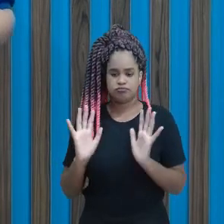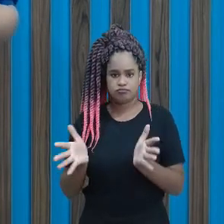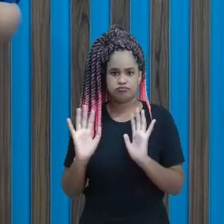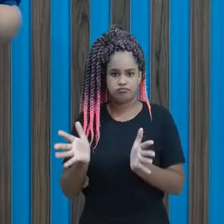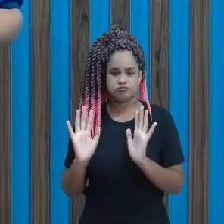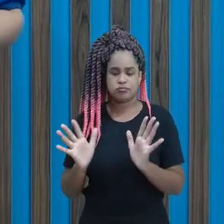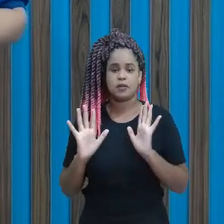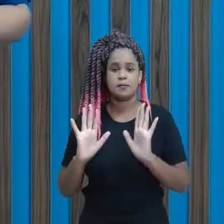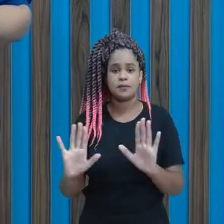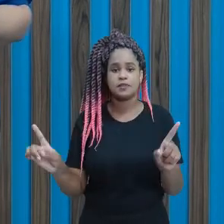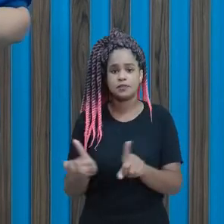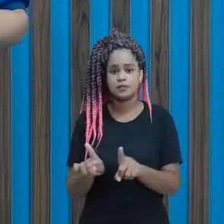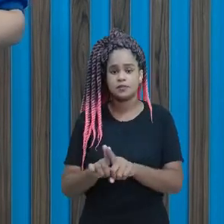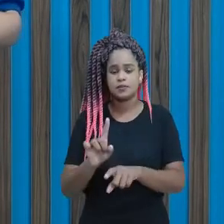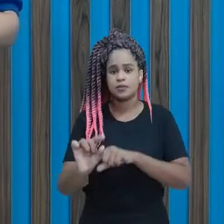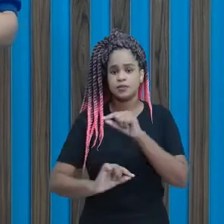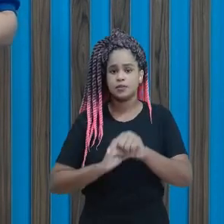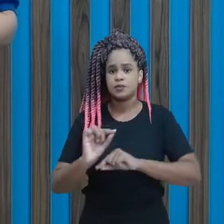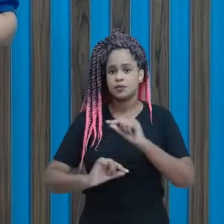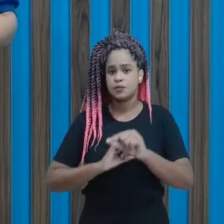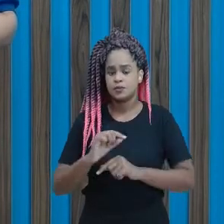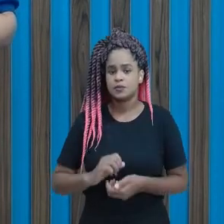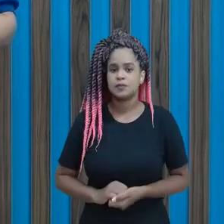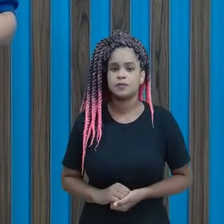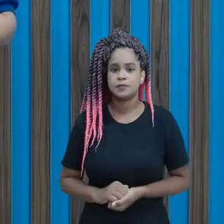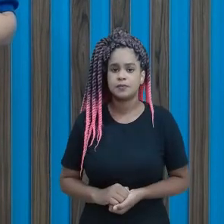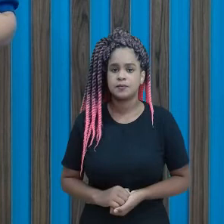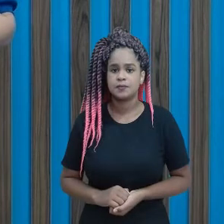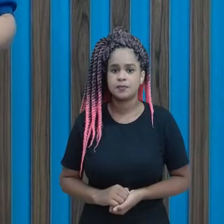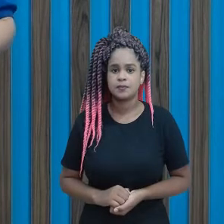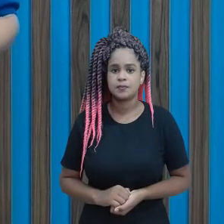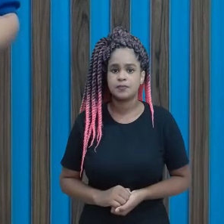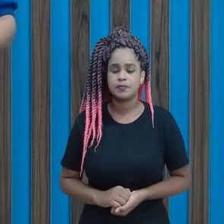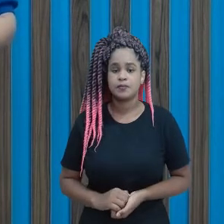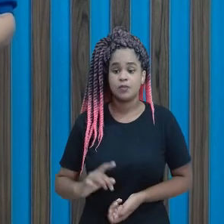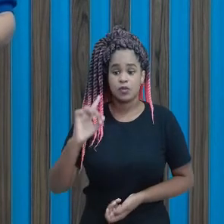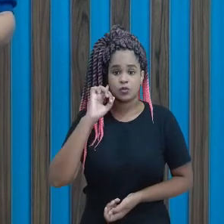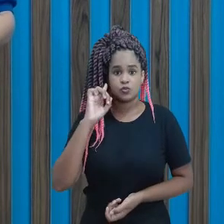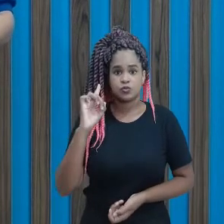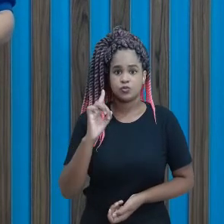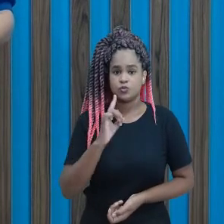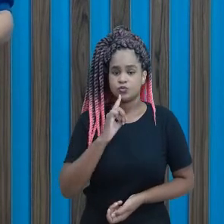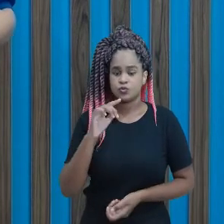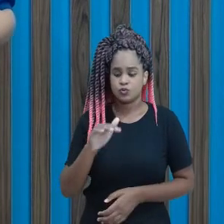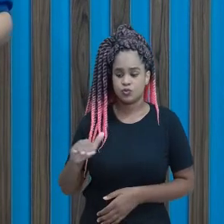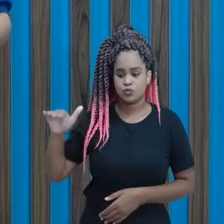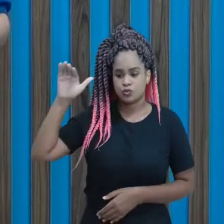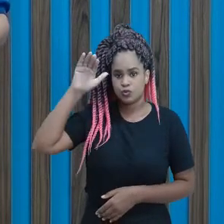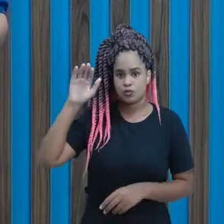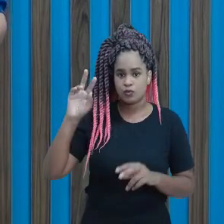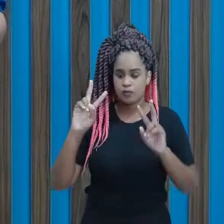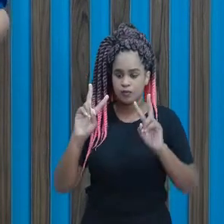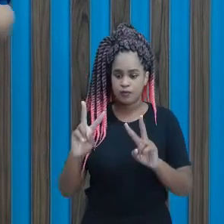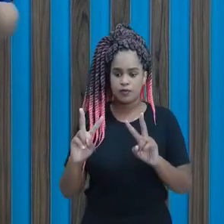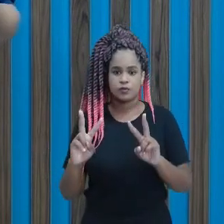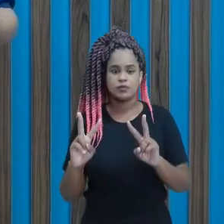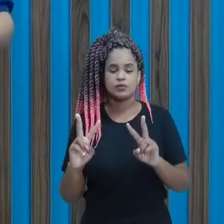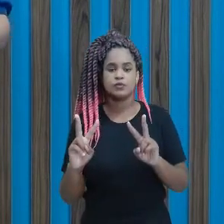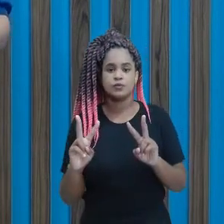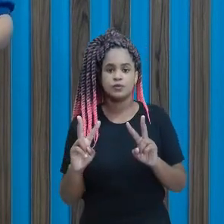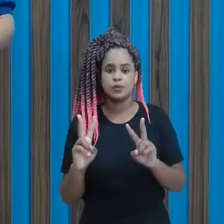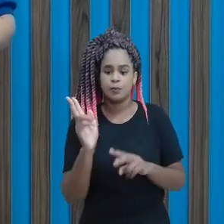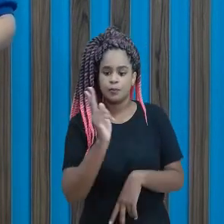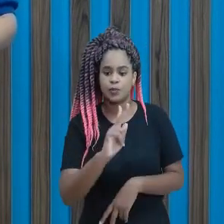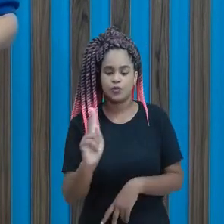sinais, mas que ali também tivesse um surdo adulto, também acompanhando um professor ouvinte, os